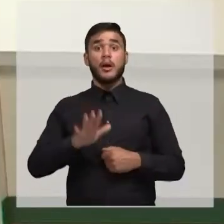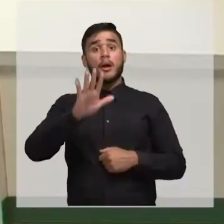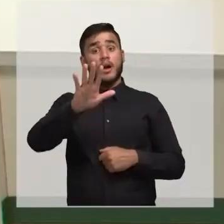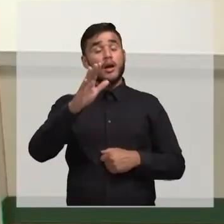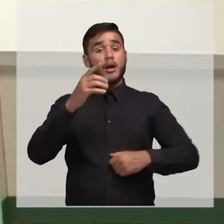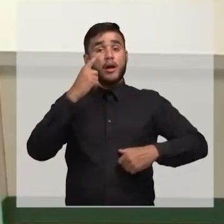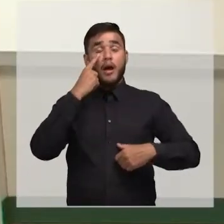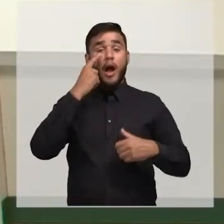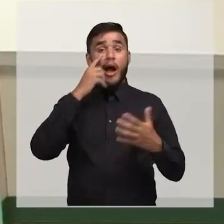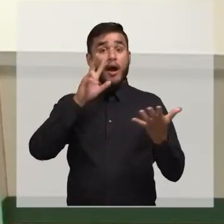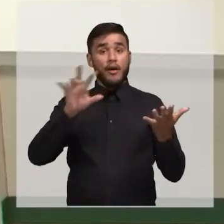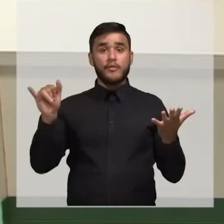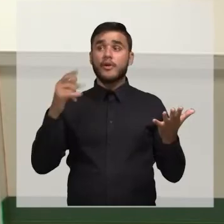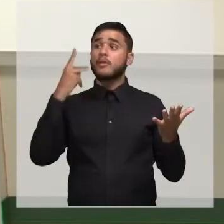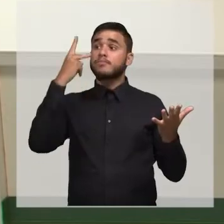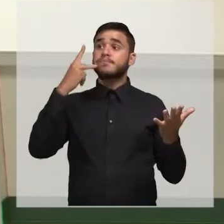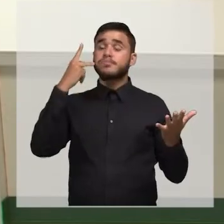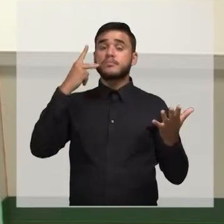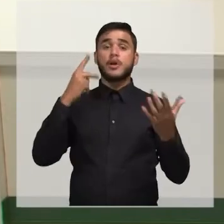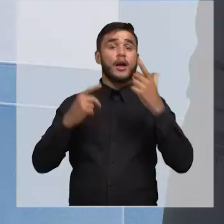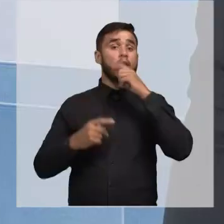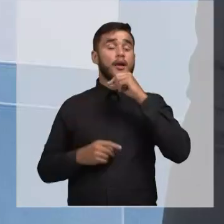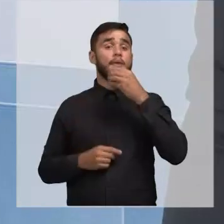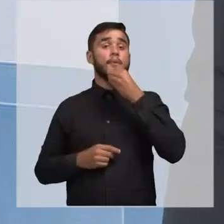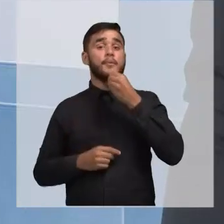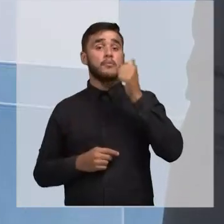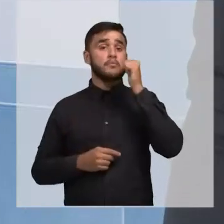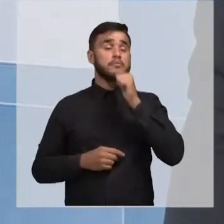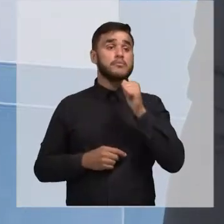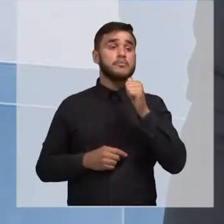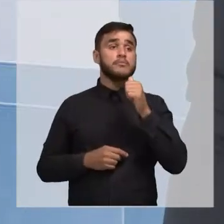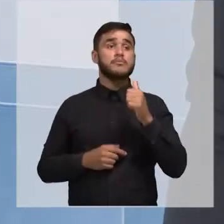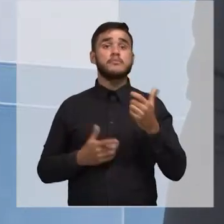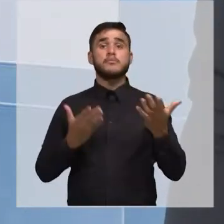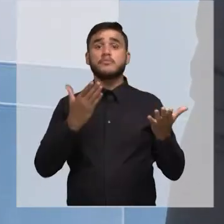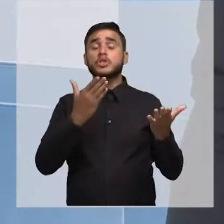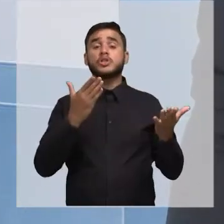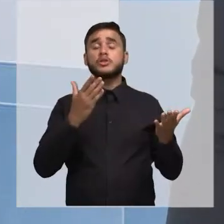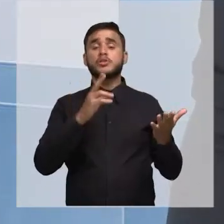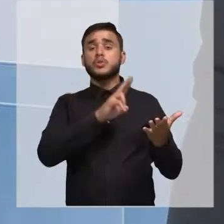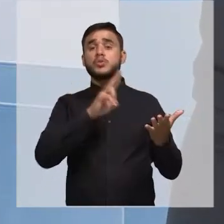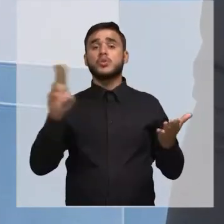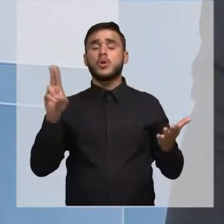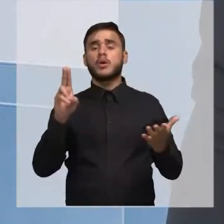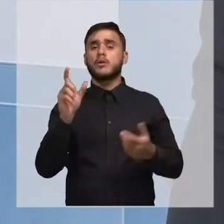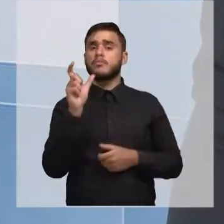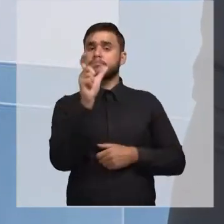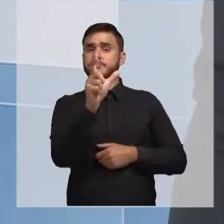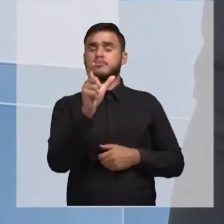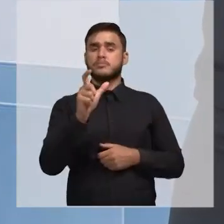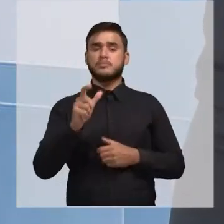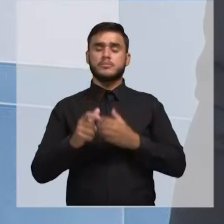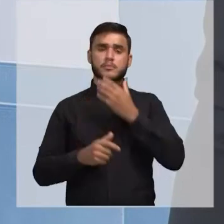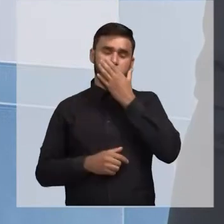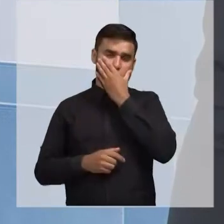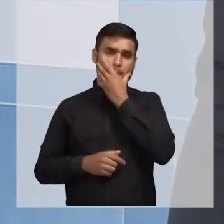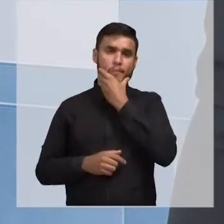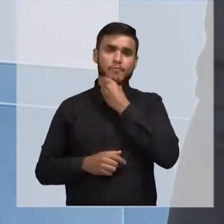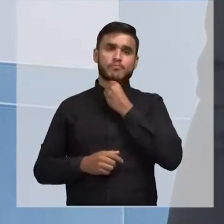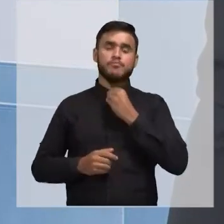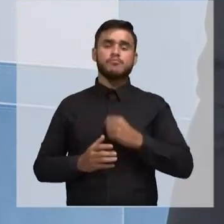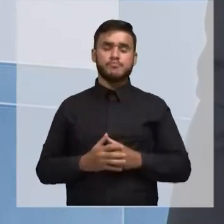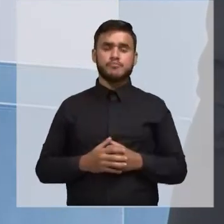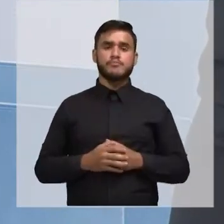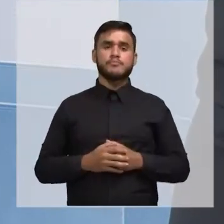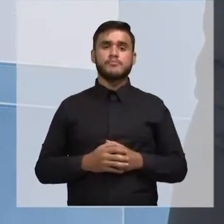era promotor ou promotora. E chamou a mulher com uma expressão que ele usa muito, né? Expressão